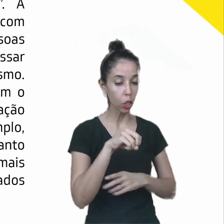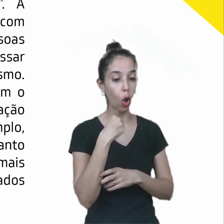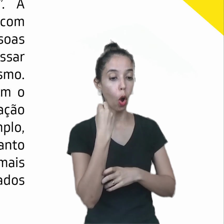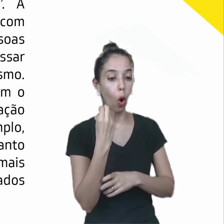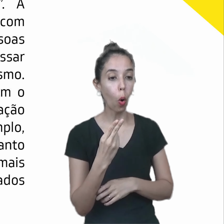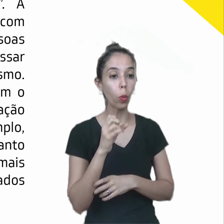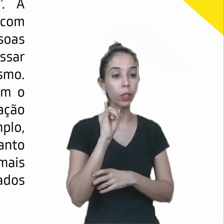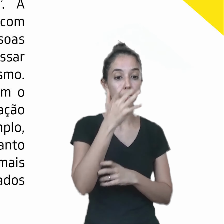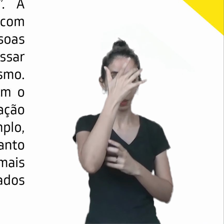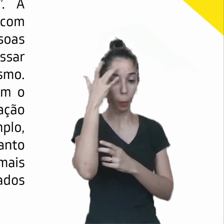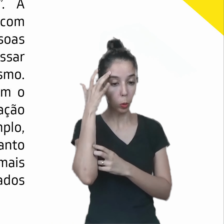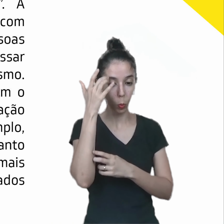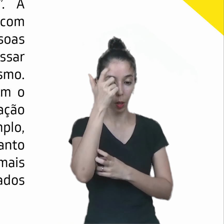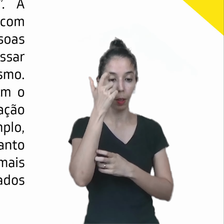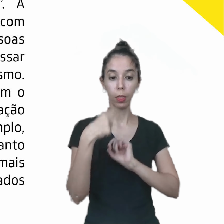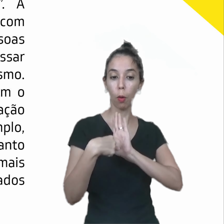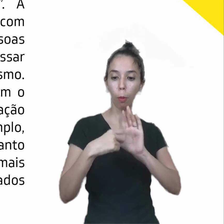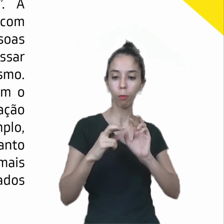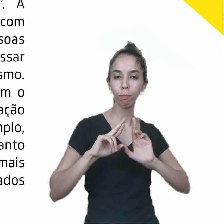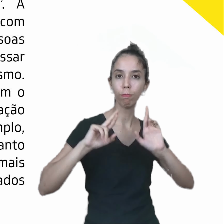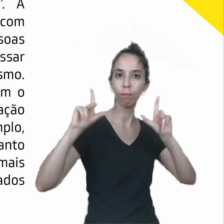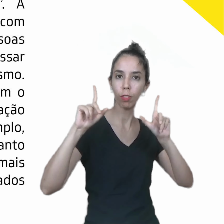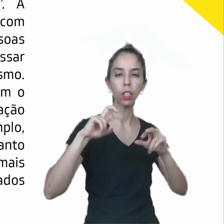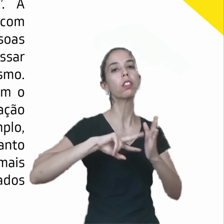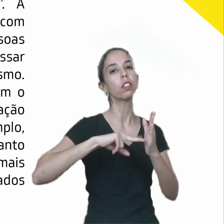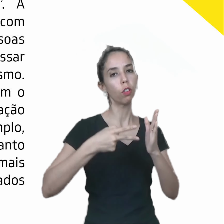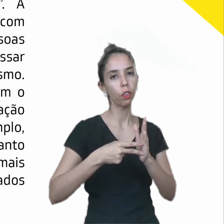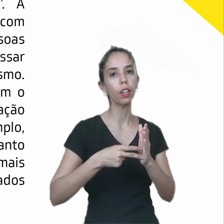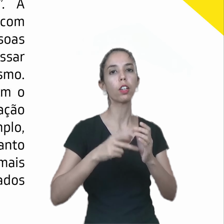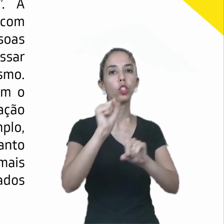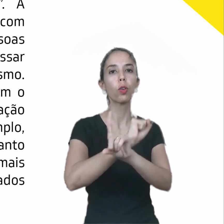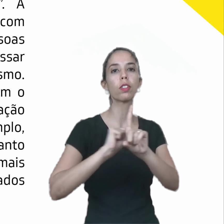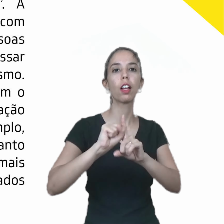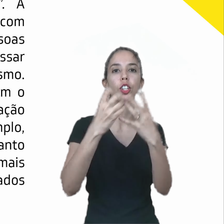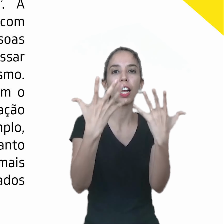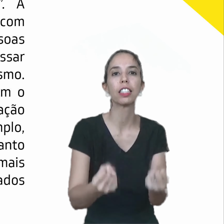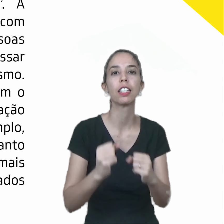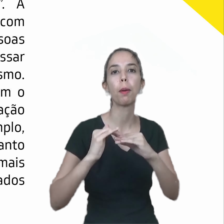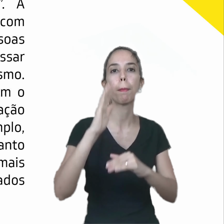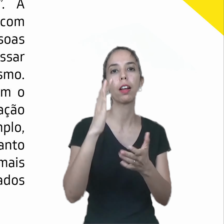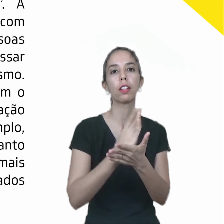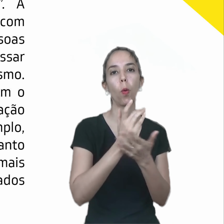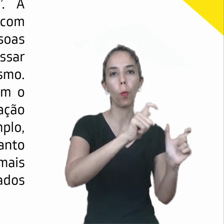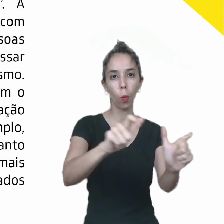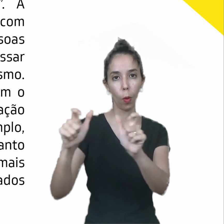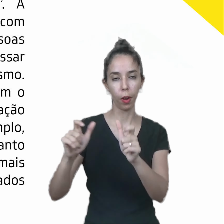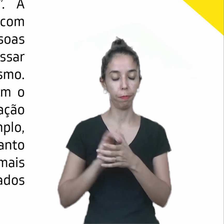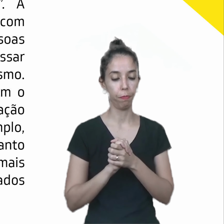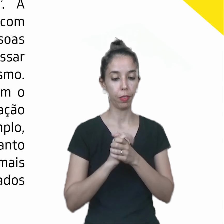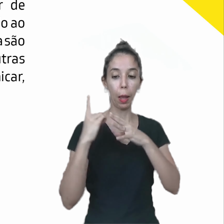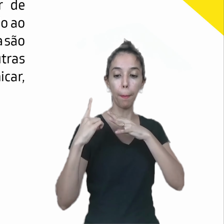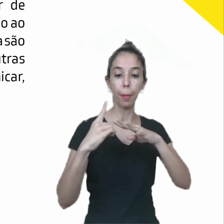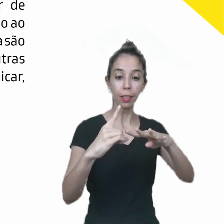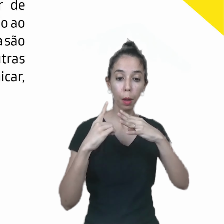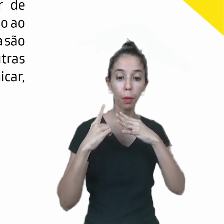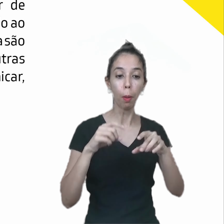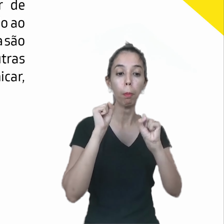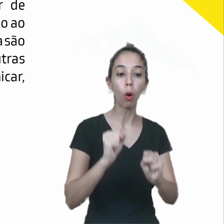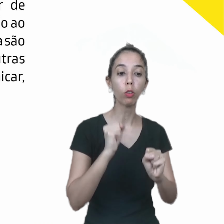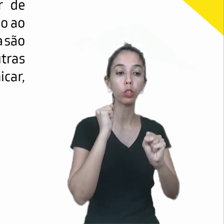deficiência ou quanto menos estranha a pessoa aparentar Mais aceita ela poderá ser em determinados ambientes A